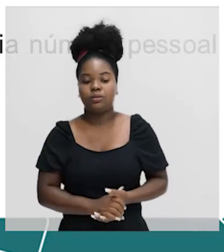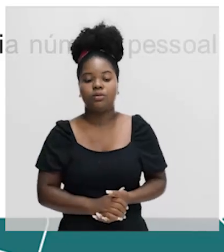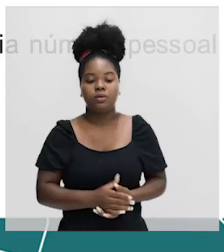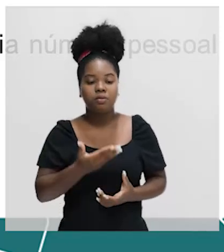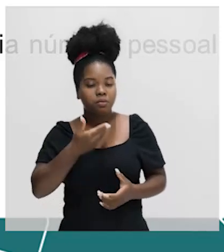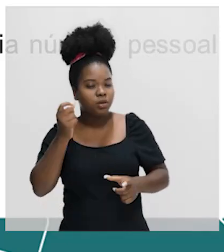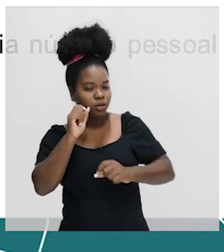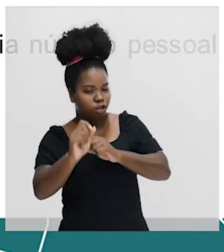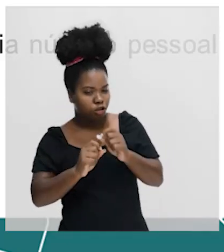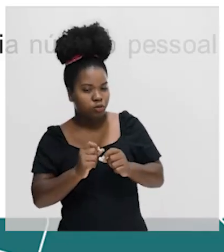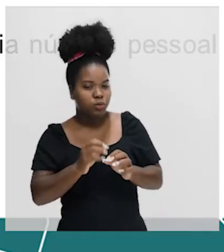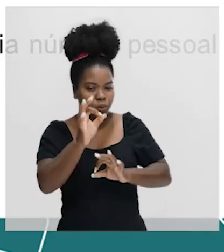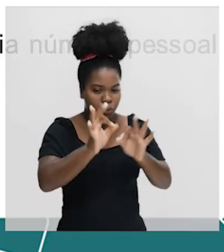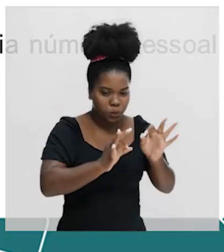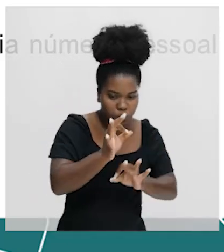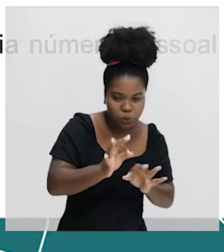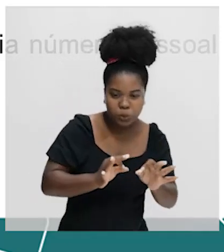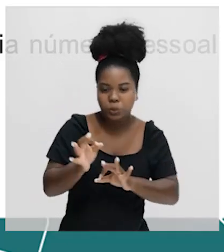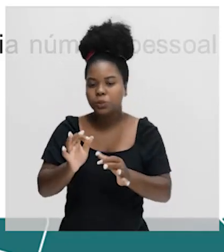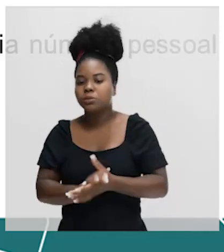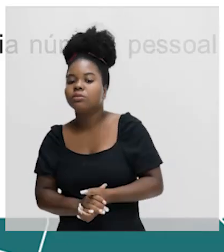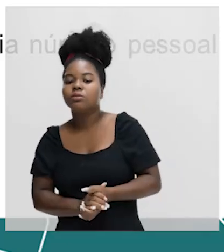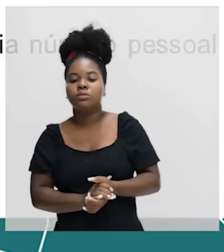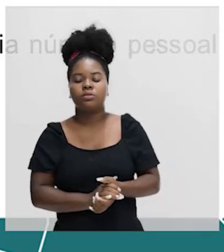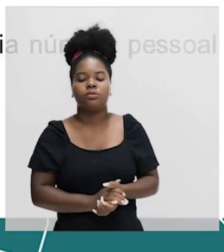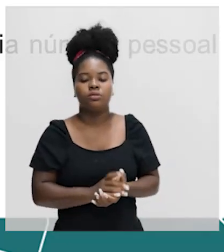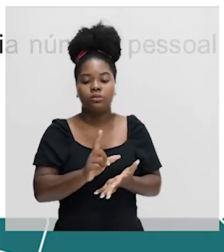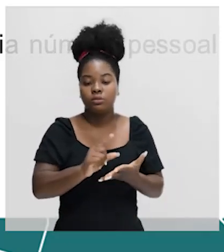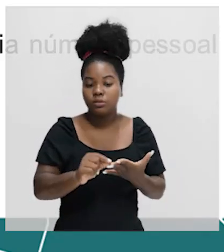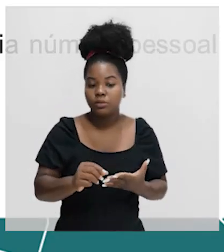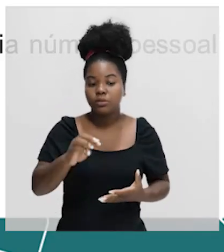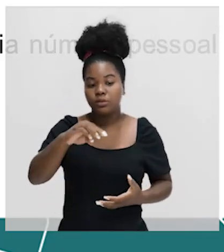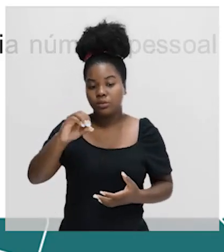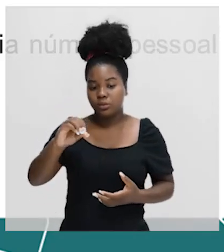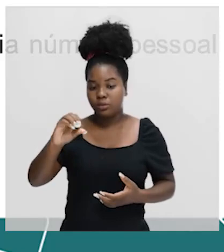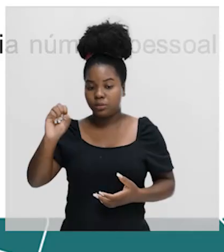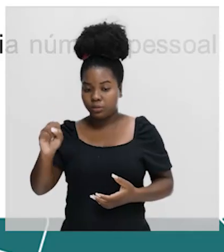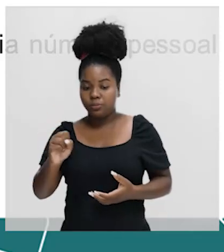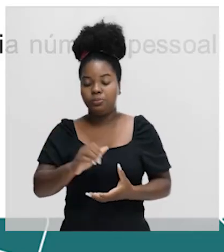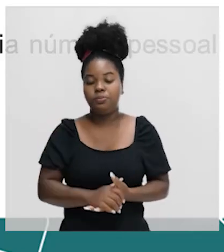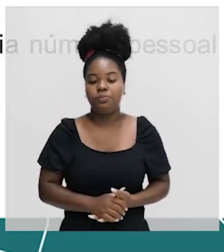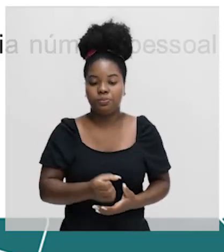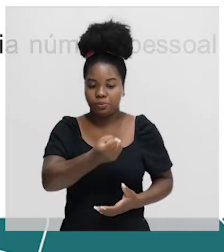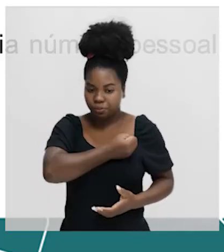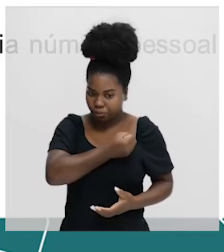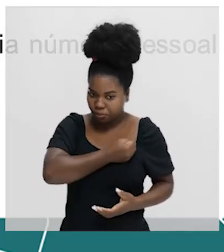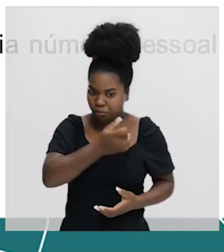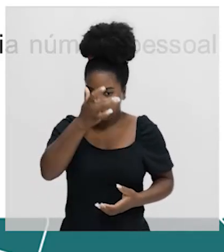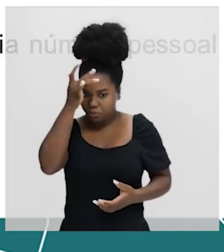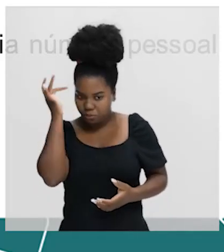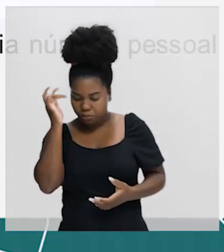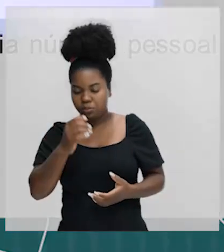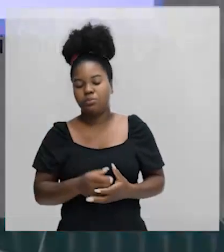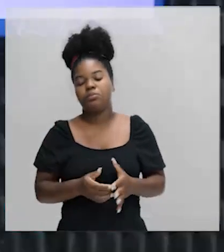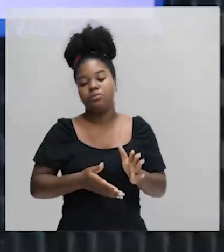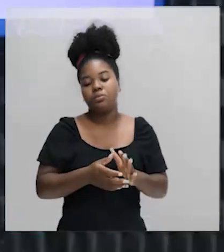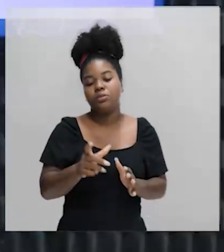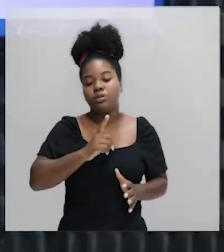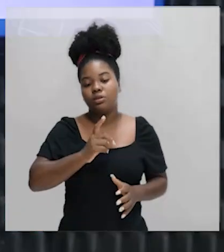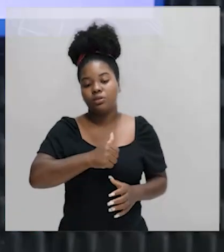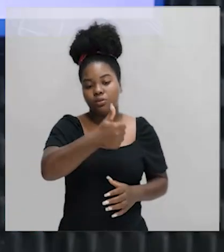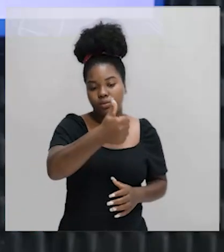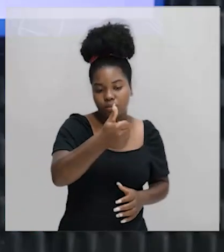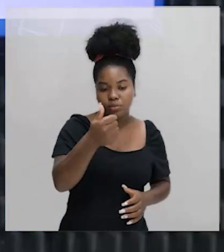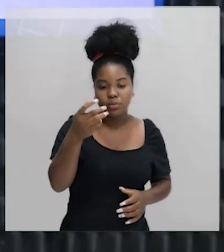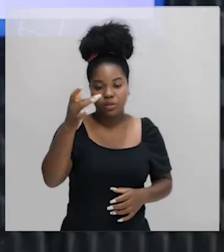redigirmos os artigos. Então, o MOS é desinência número pessoal, que indica o quê? Que indica a primeira